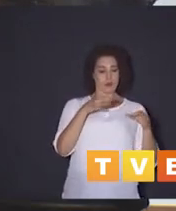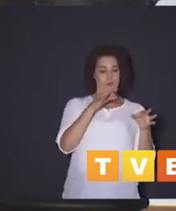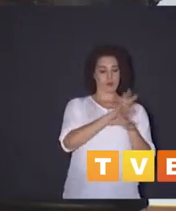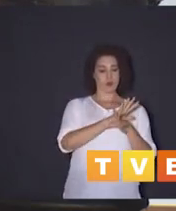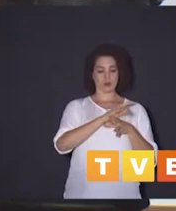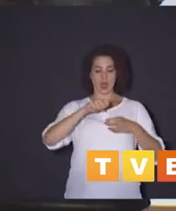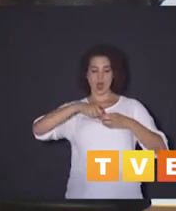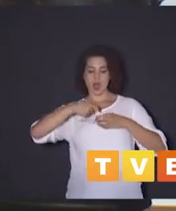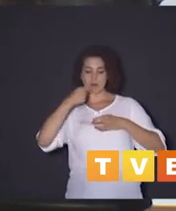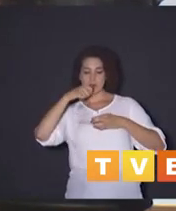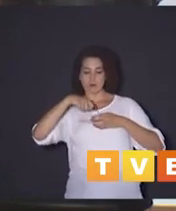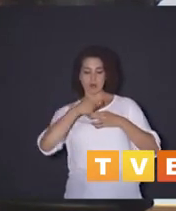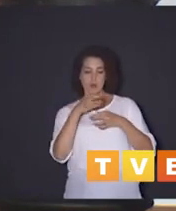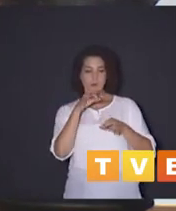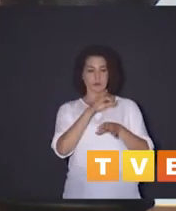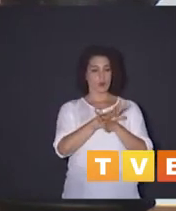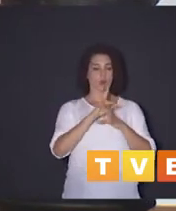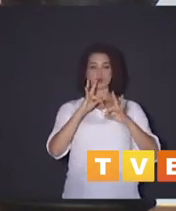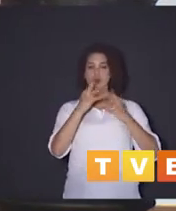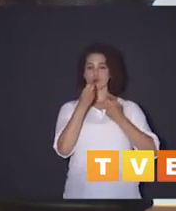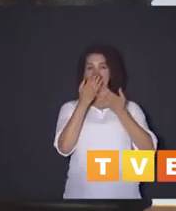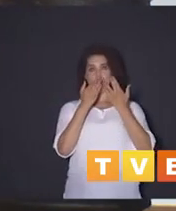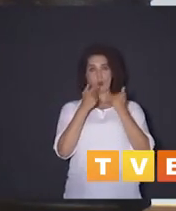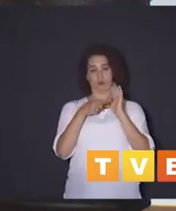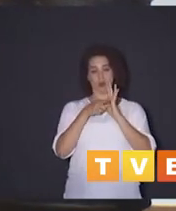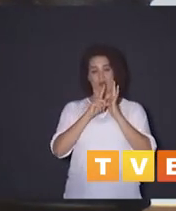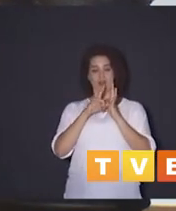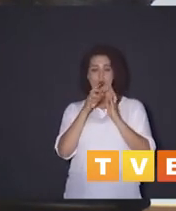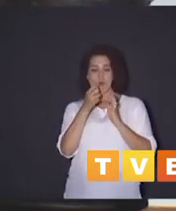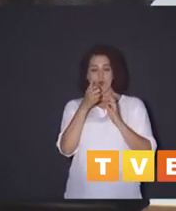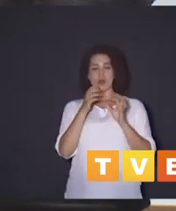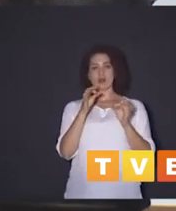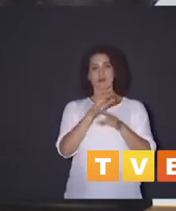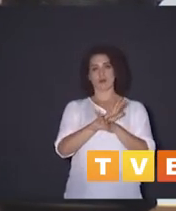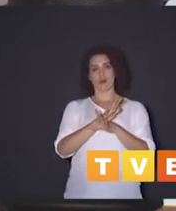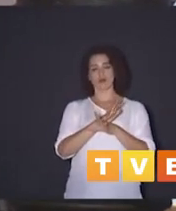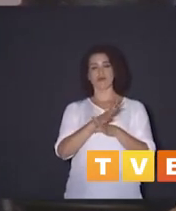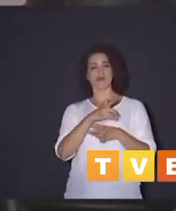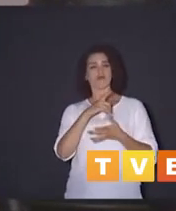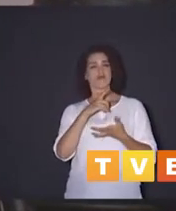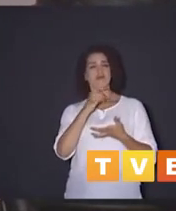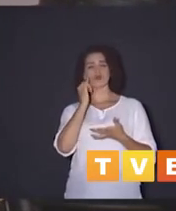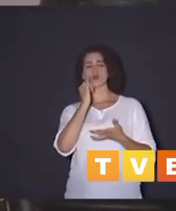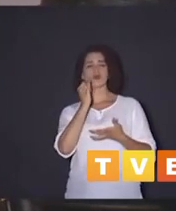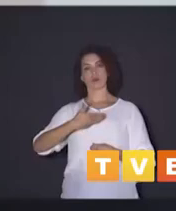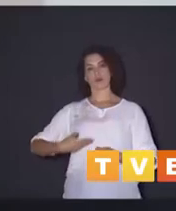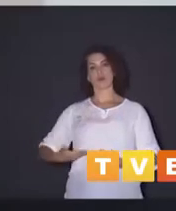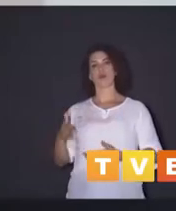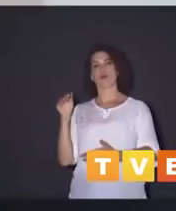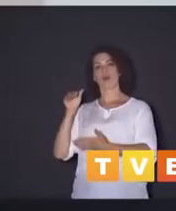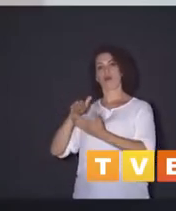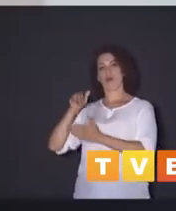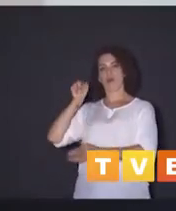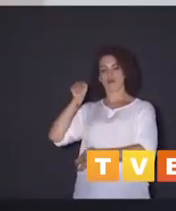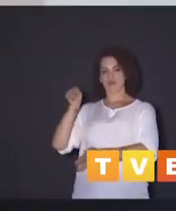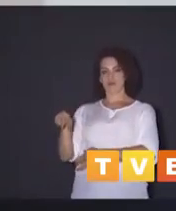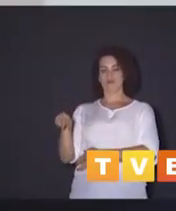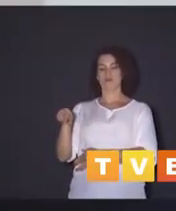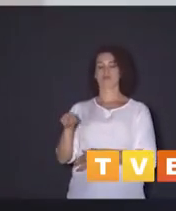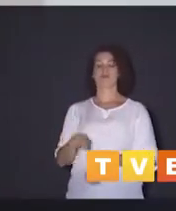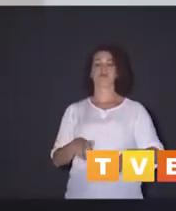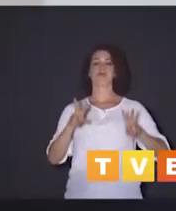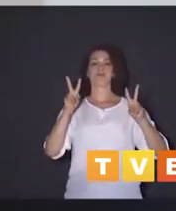danone pronta e estava tudo pronto e aí eu venho com um discurso que eu quero mudar isso mas porque como mudar esse negro com relação à